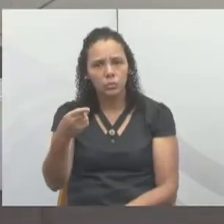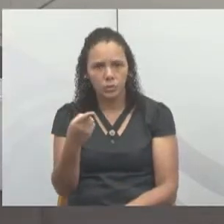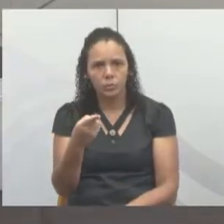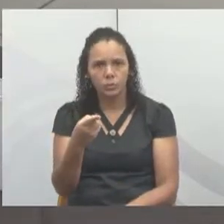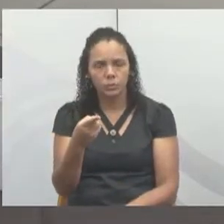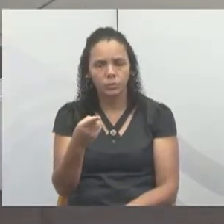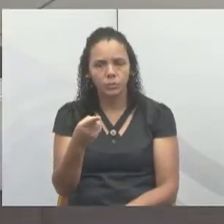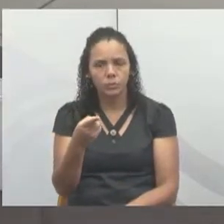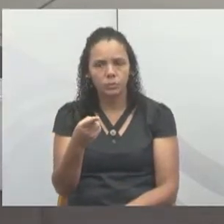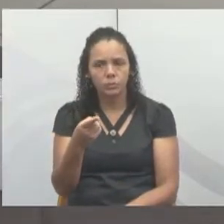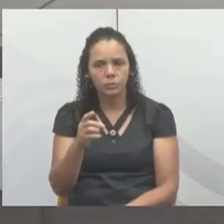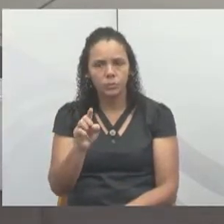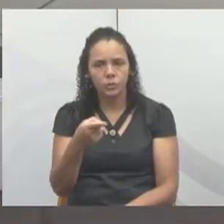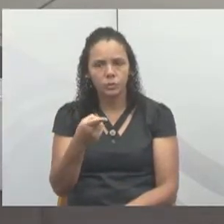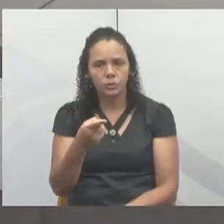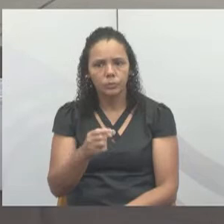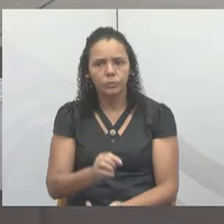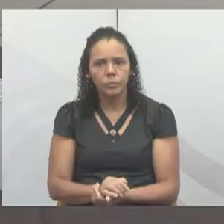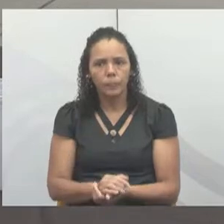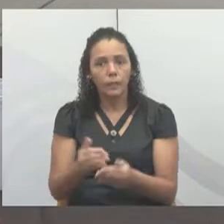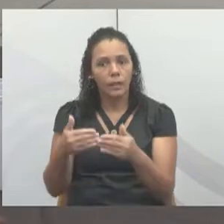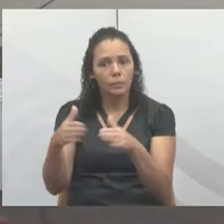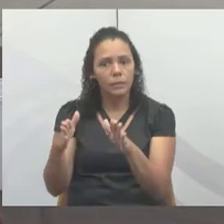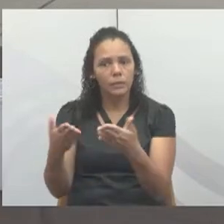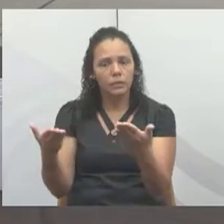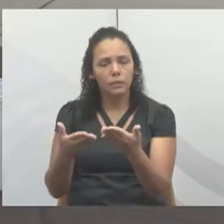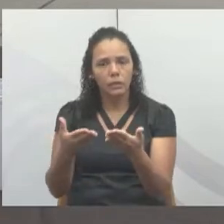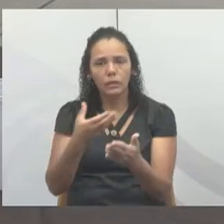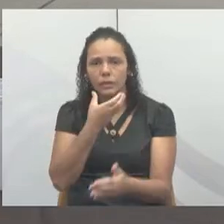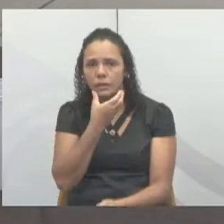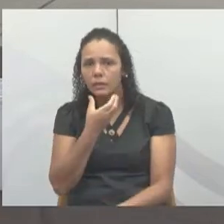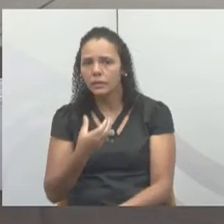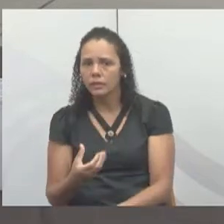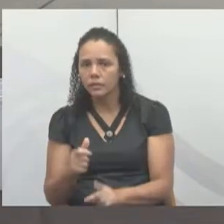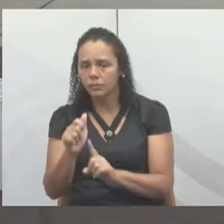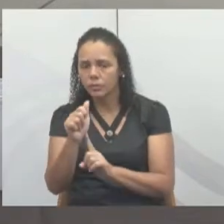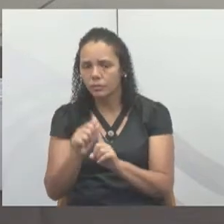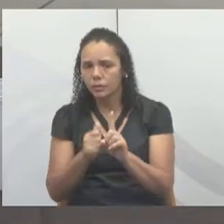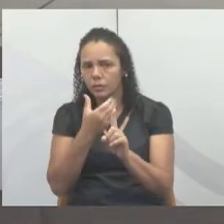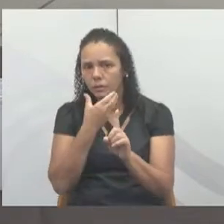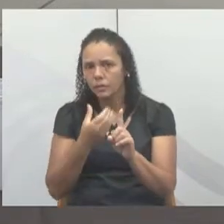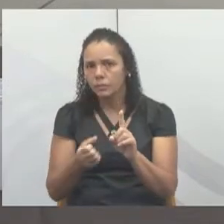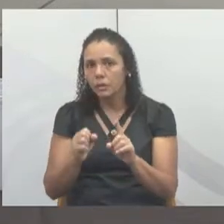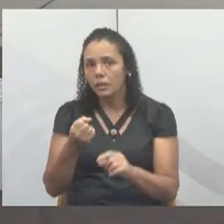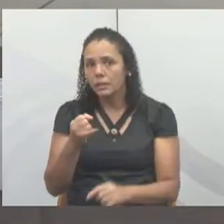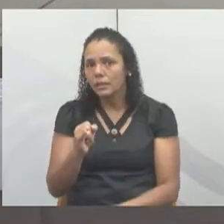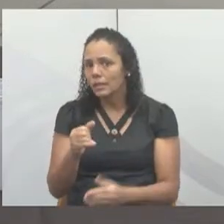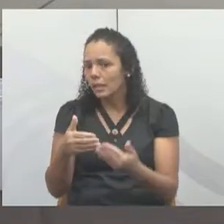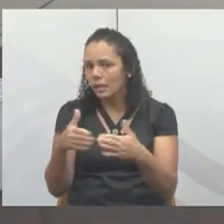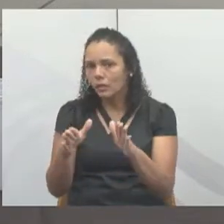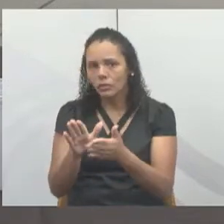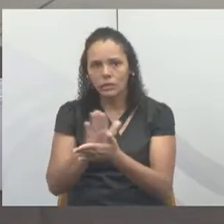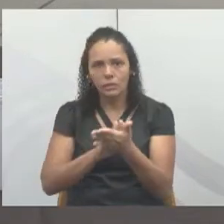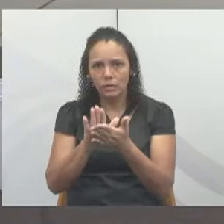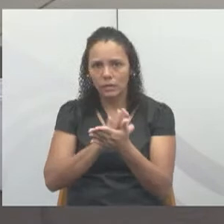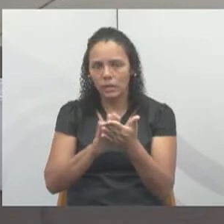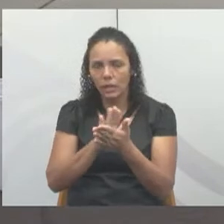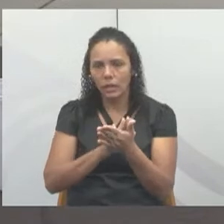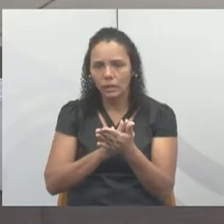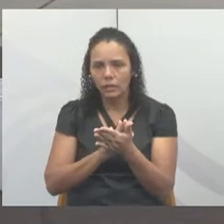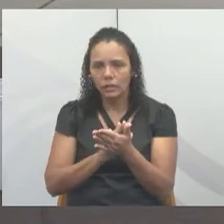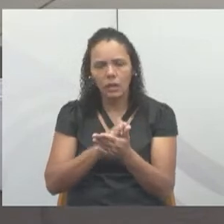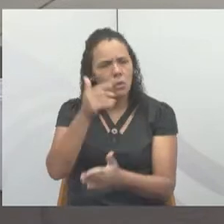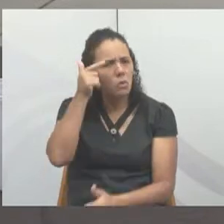impositiva. Era para ser inaugurado agora no mês 12. Se não for inaugurado no mês 12, tem jeito de ser